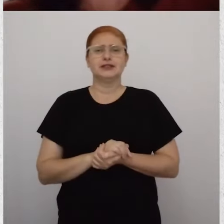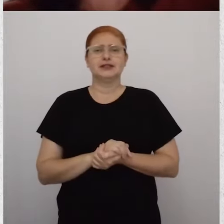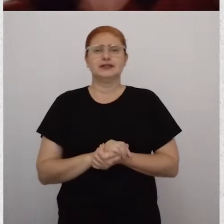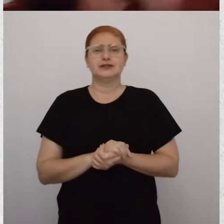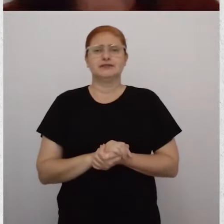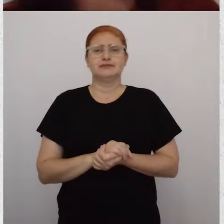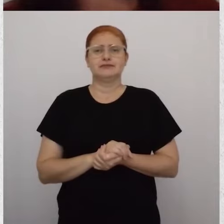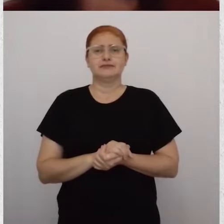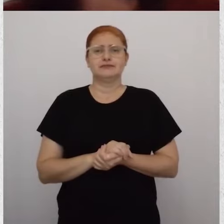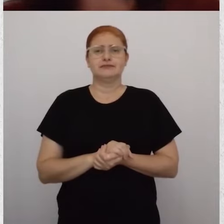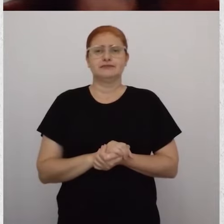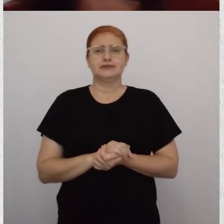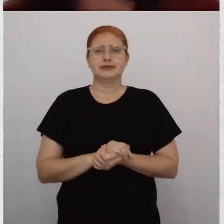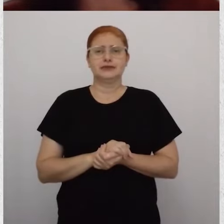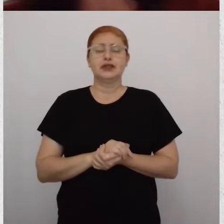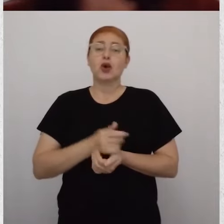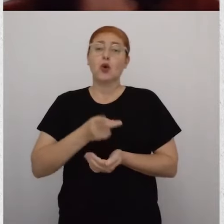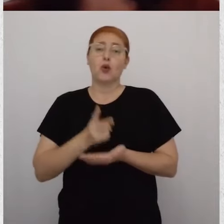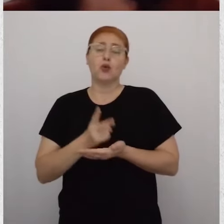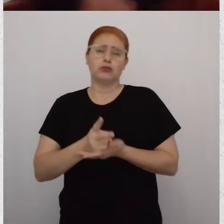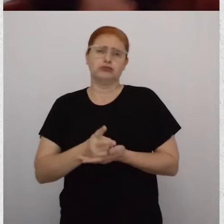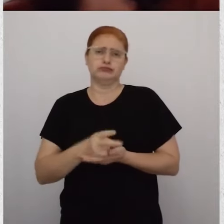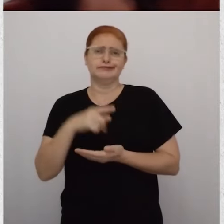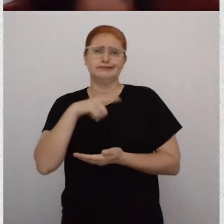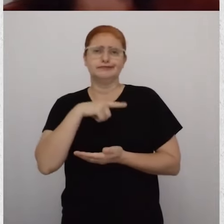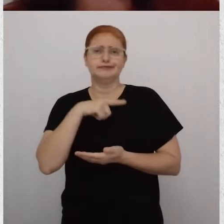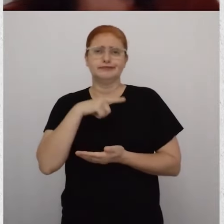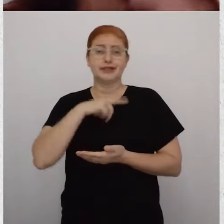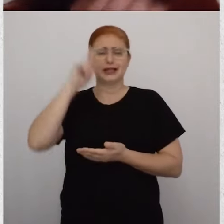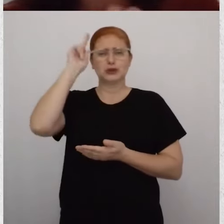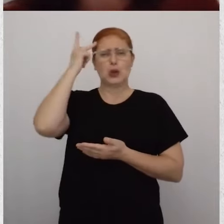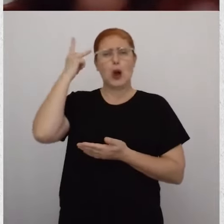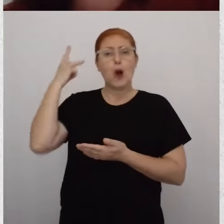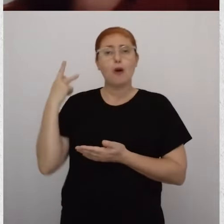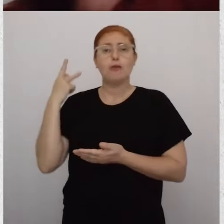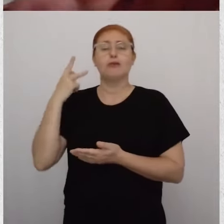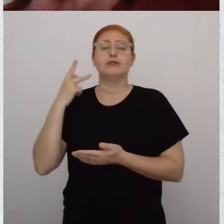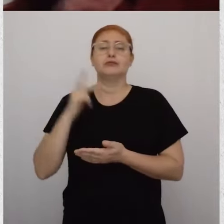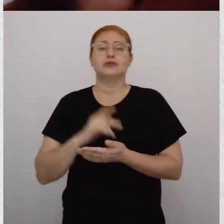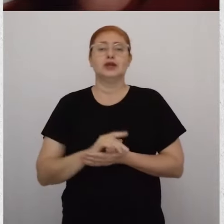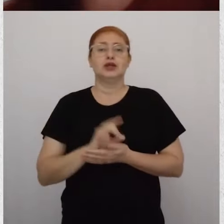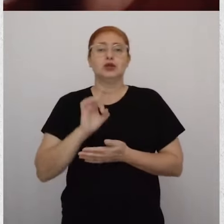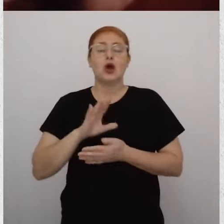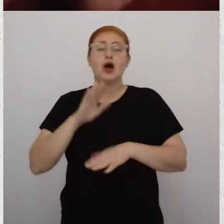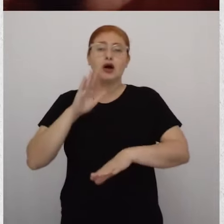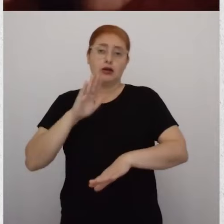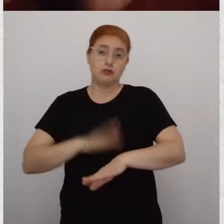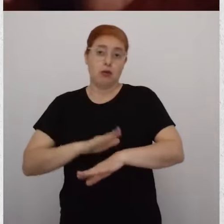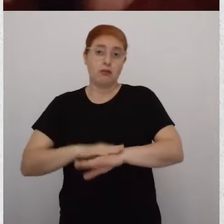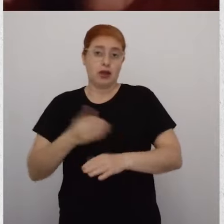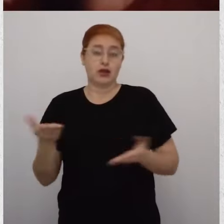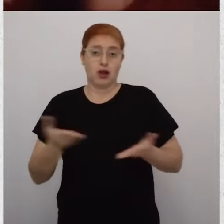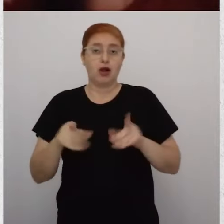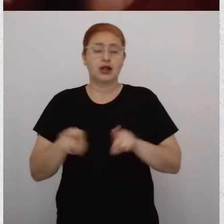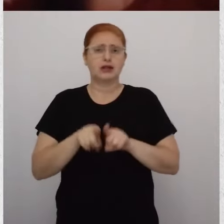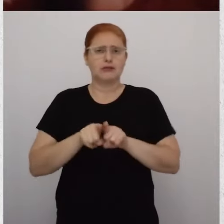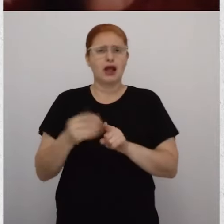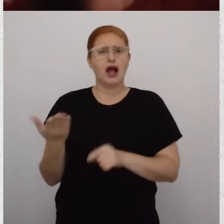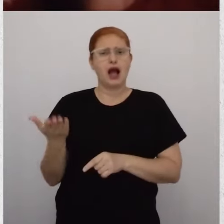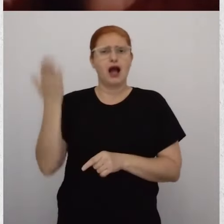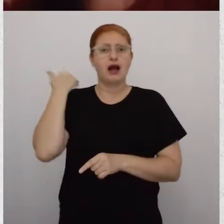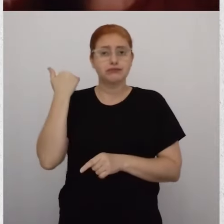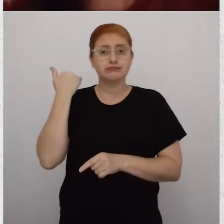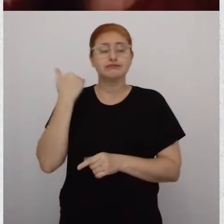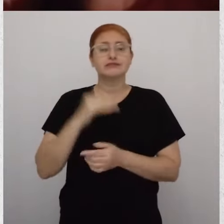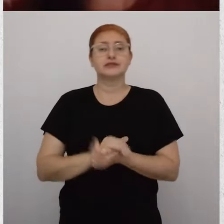era, e que tem ainda, e também é histórico, né? Que tinha, não só nesse momento como antes também, mas de que